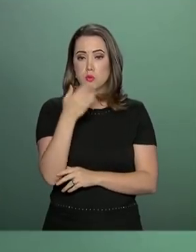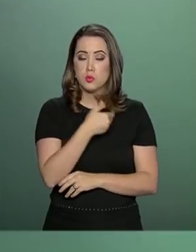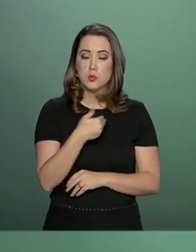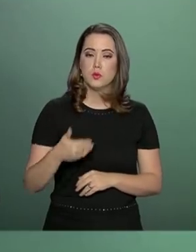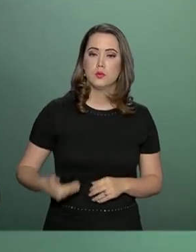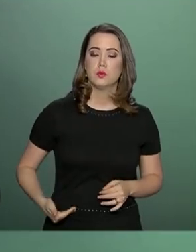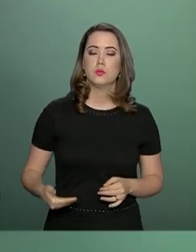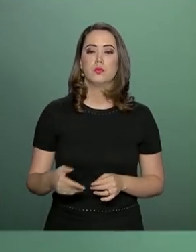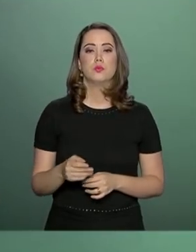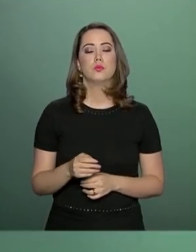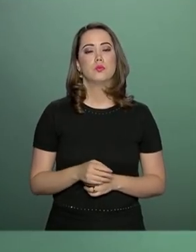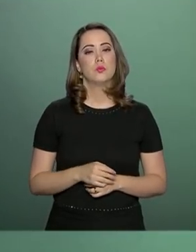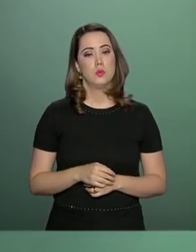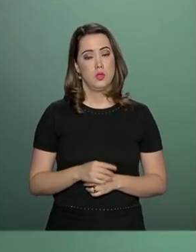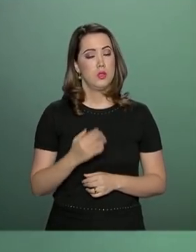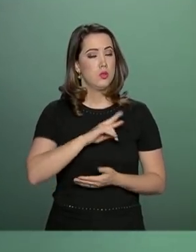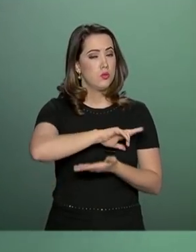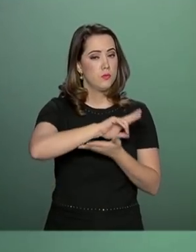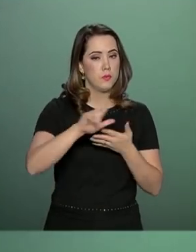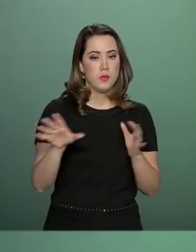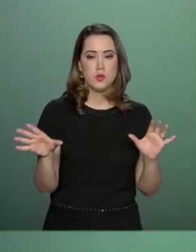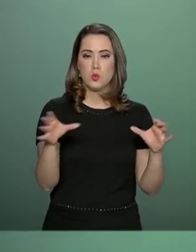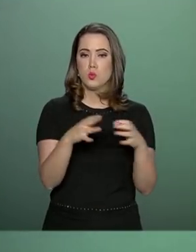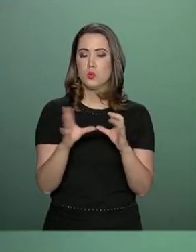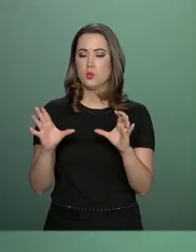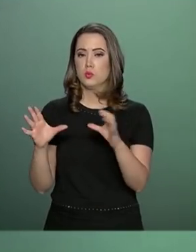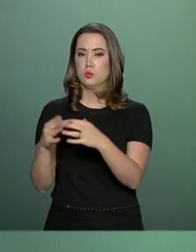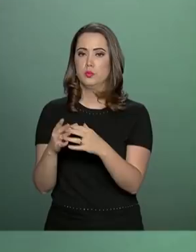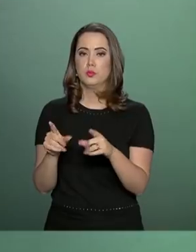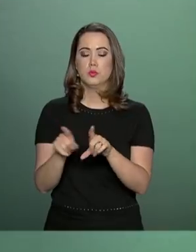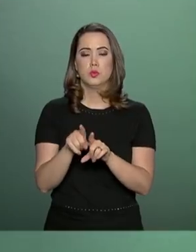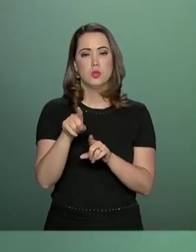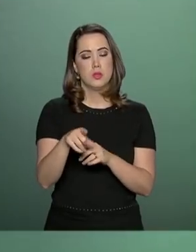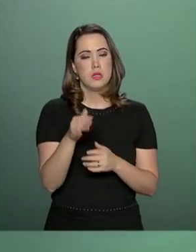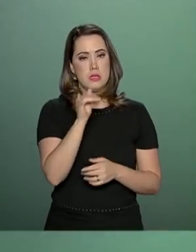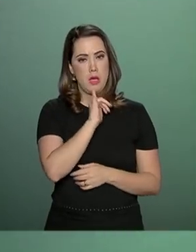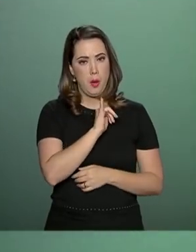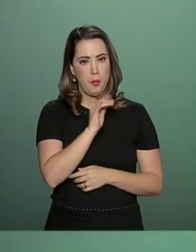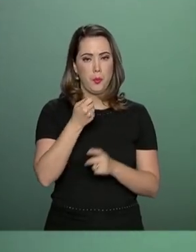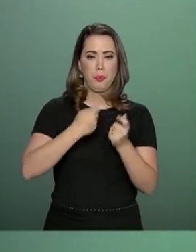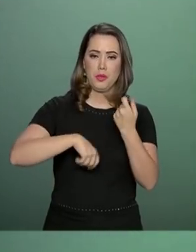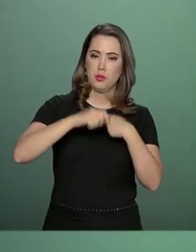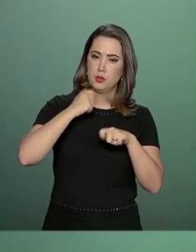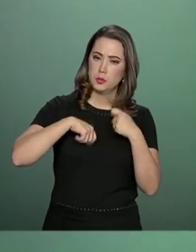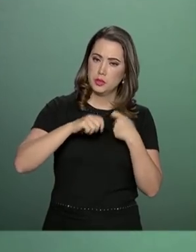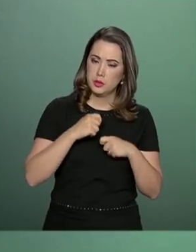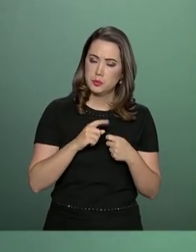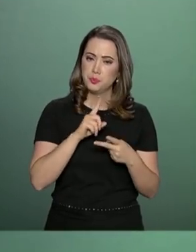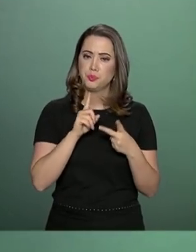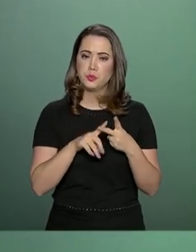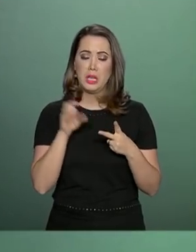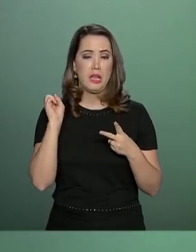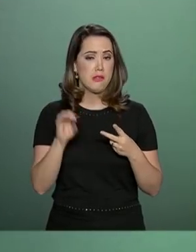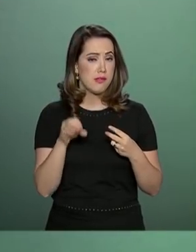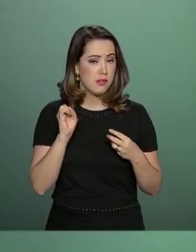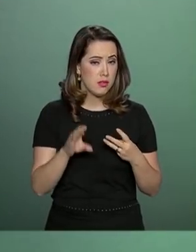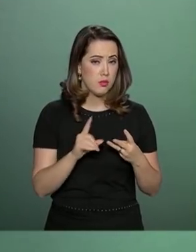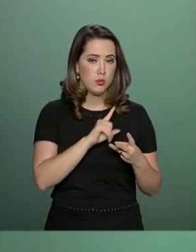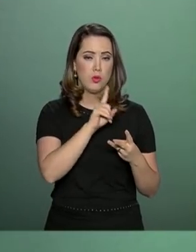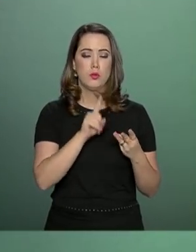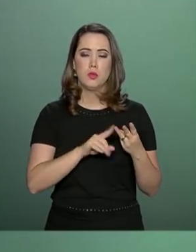públicas nas mais diversas áreas, tais como economia, educação,